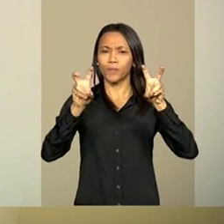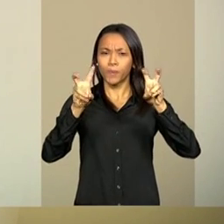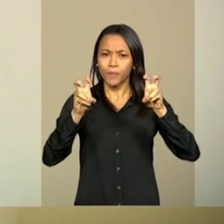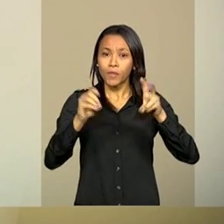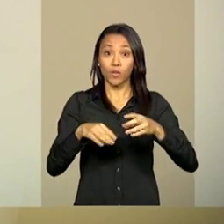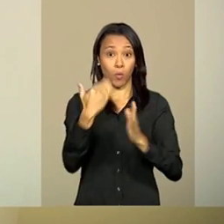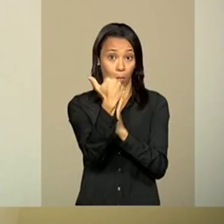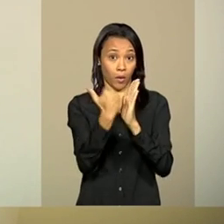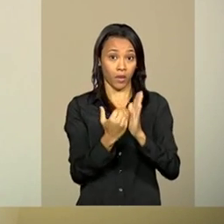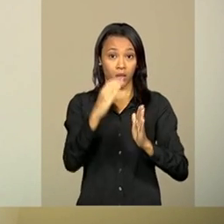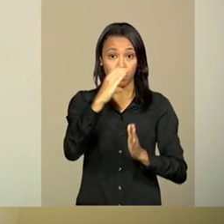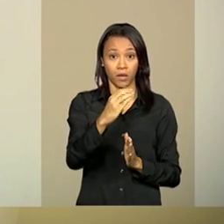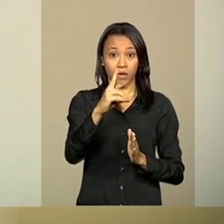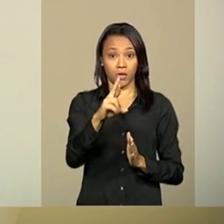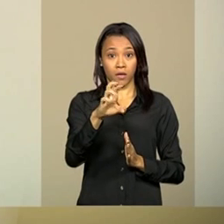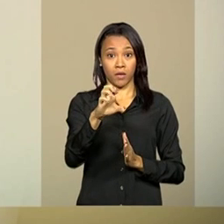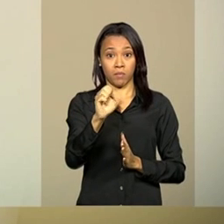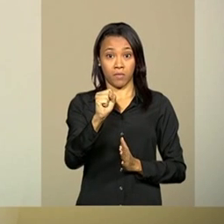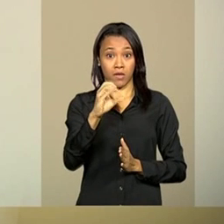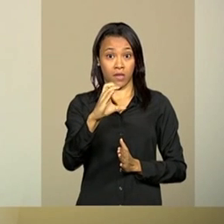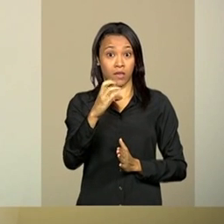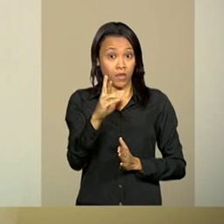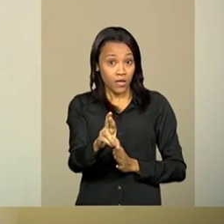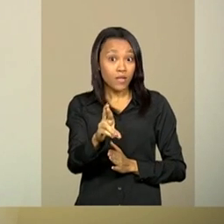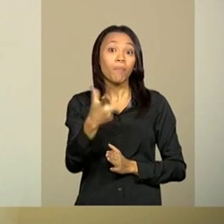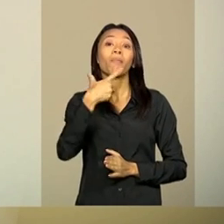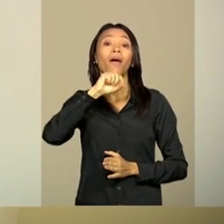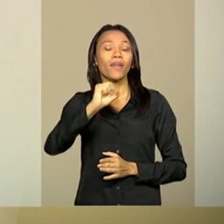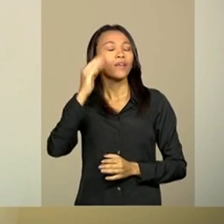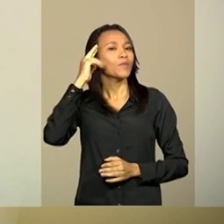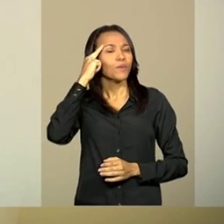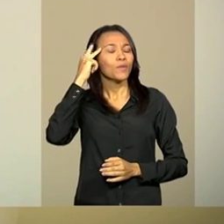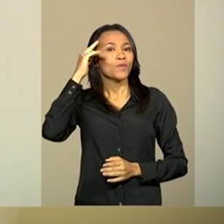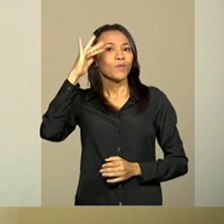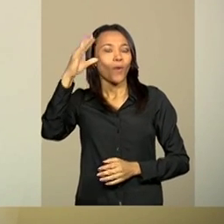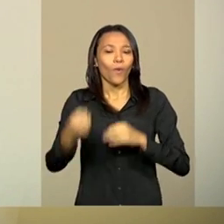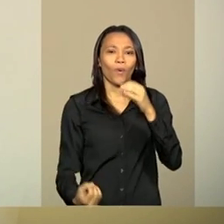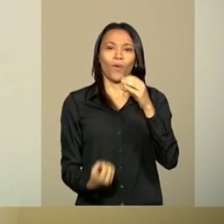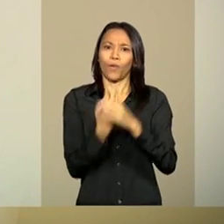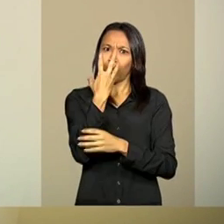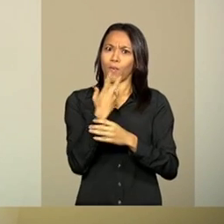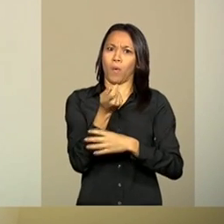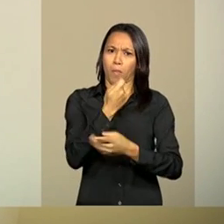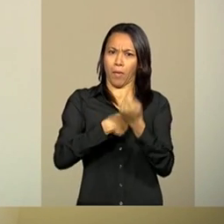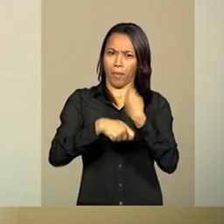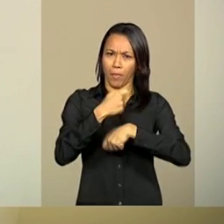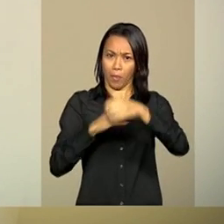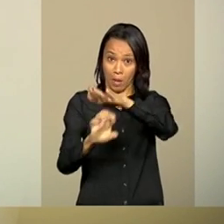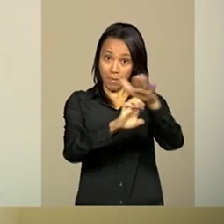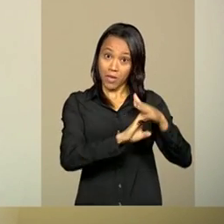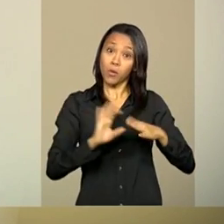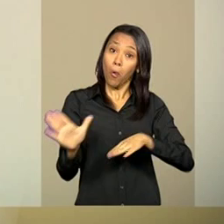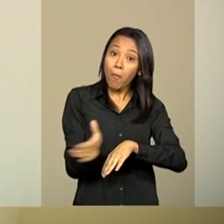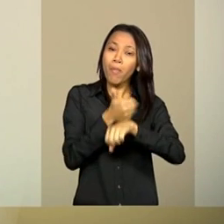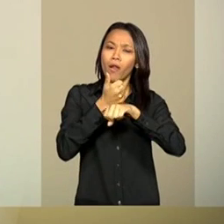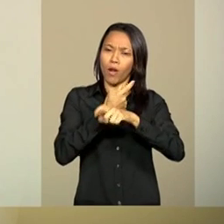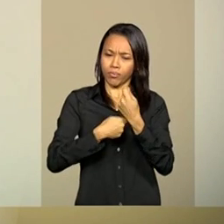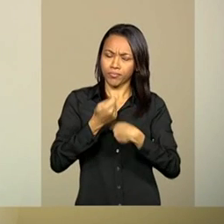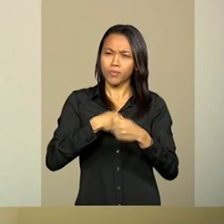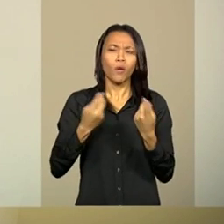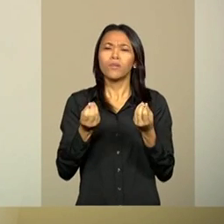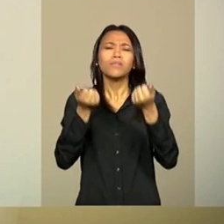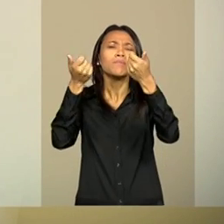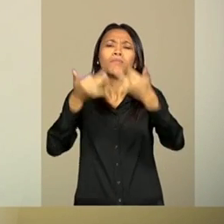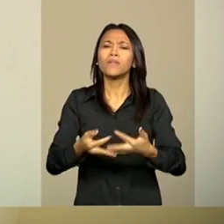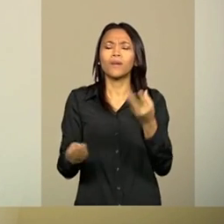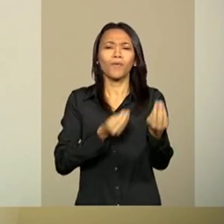crescer o programa de microcrédito produtivo para quem tem o sonho de abrir uma empresa ou quer melhorar o seu negócio conta pra gente presidenta